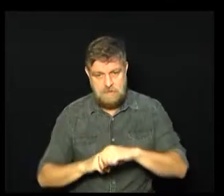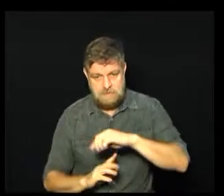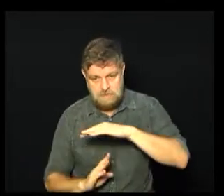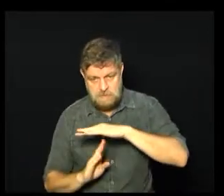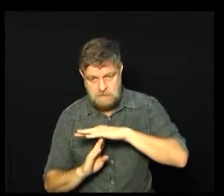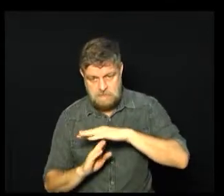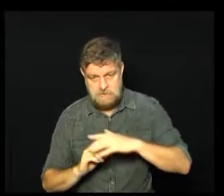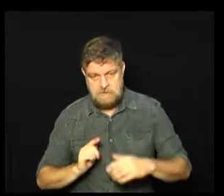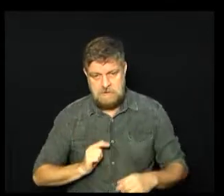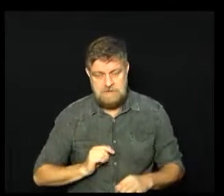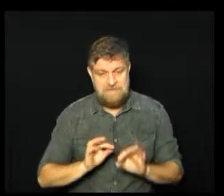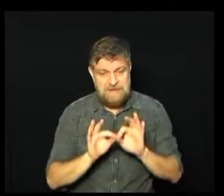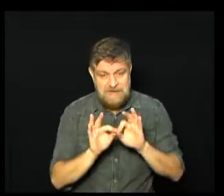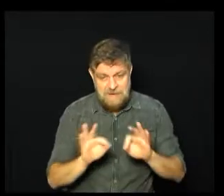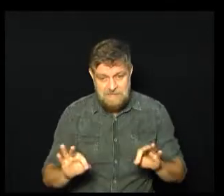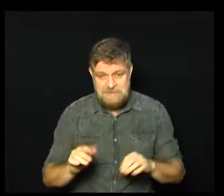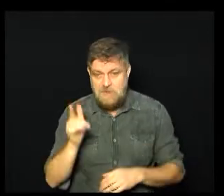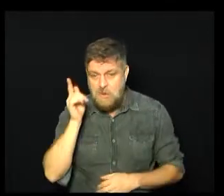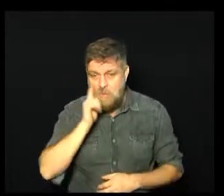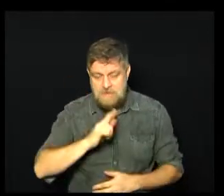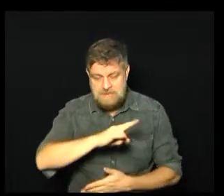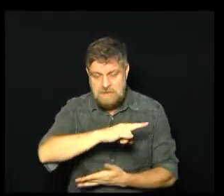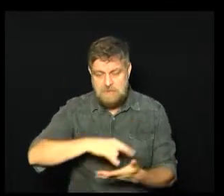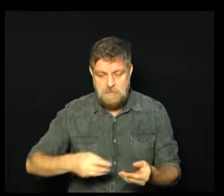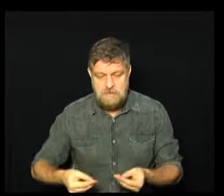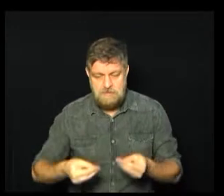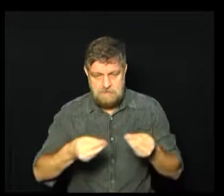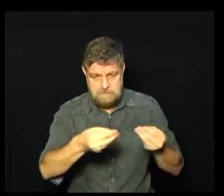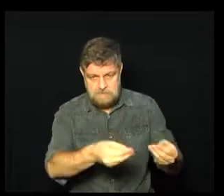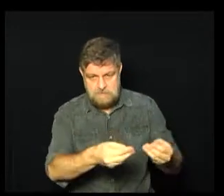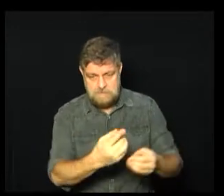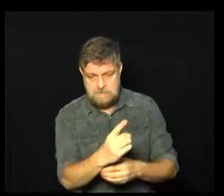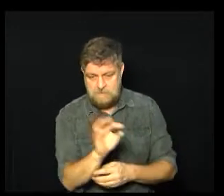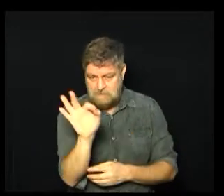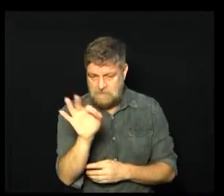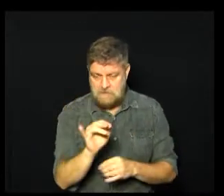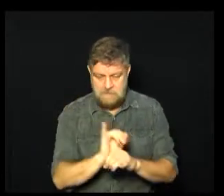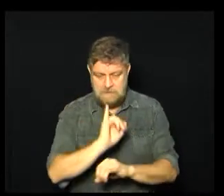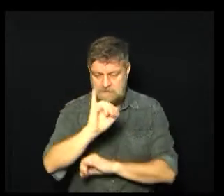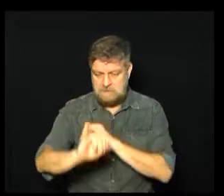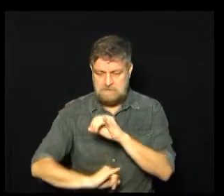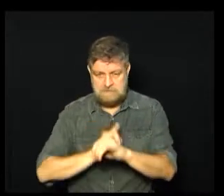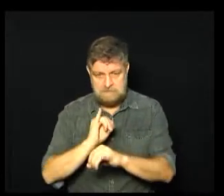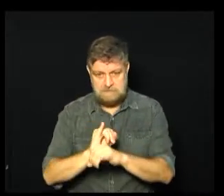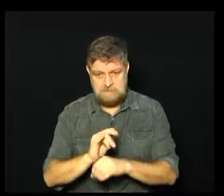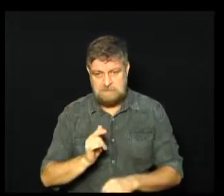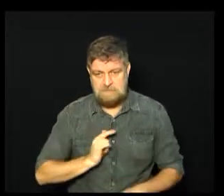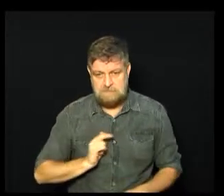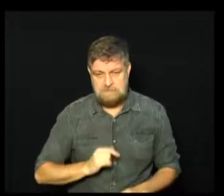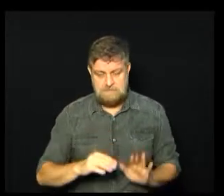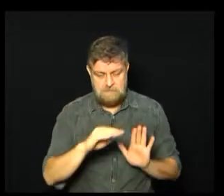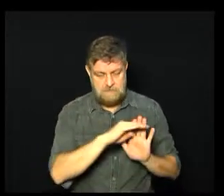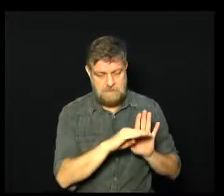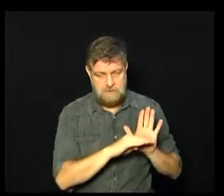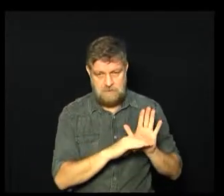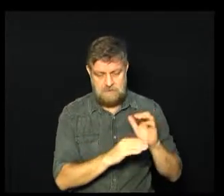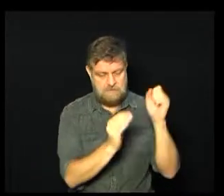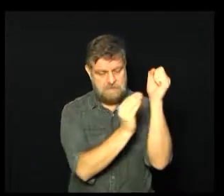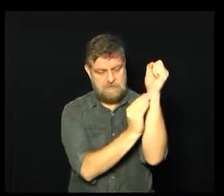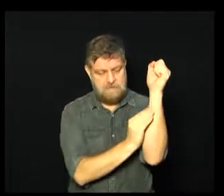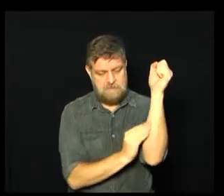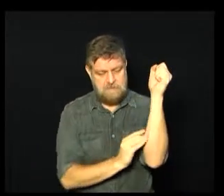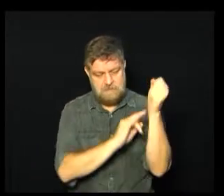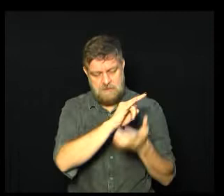do processo de peticionamento, que será 100% digital. Então, dentro do programa de desburocratização